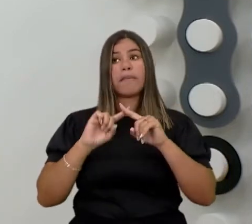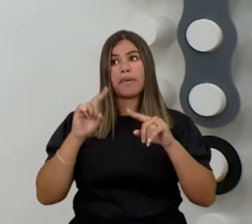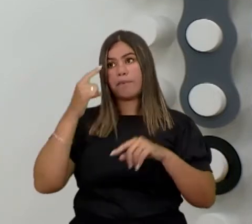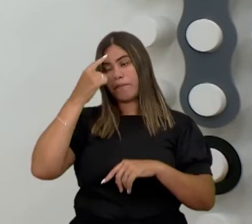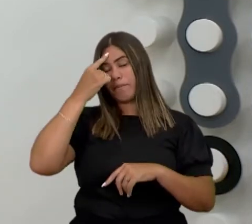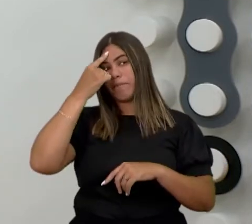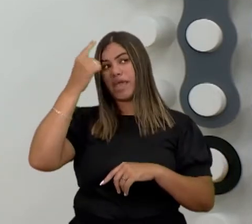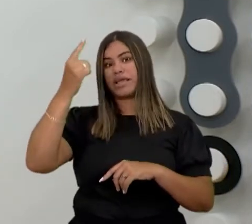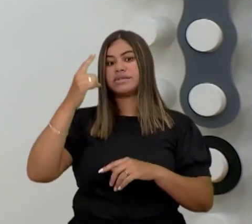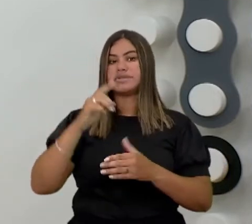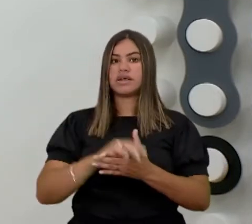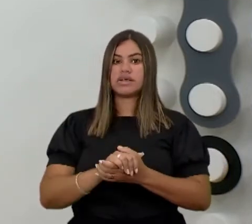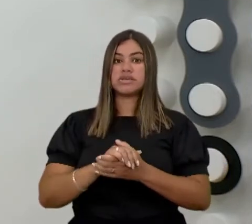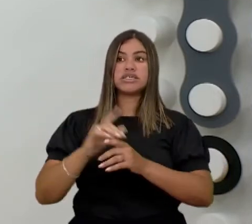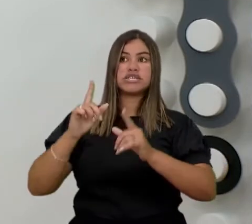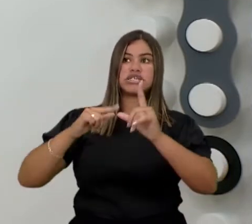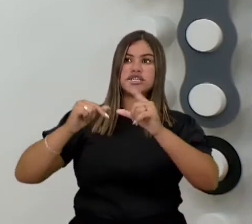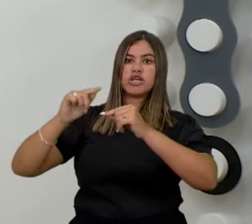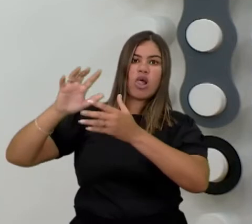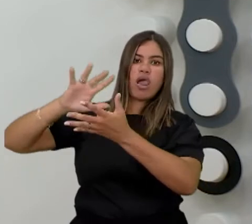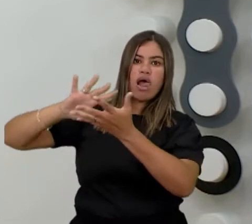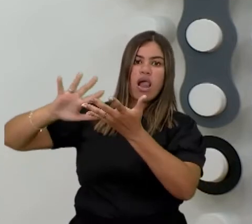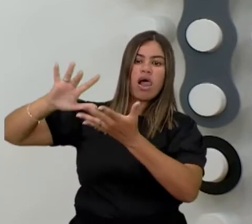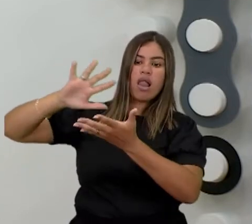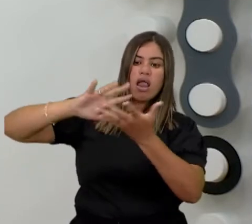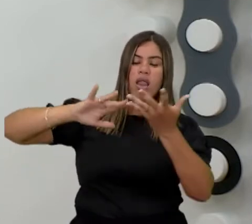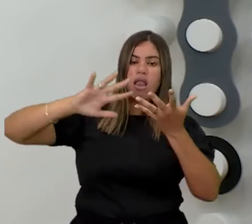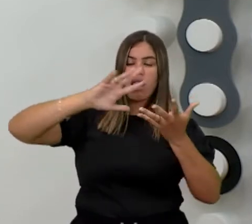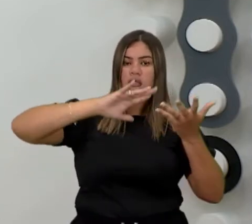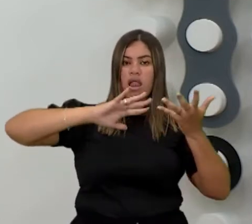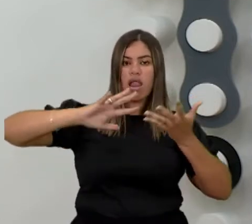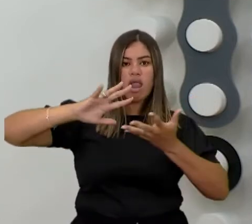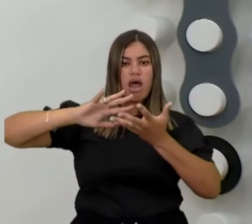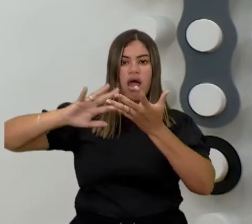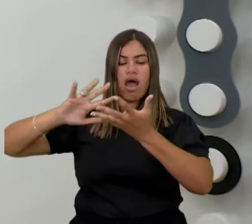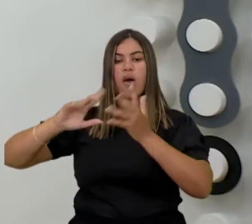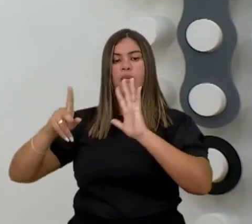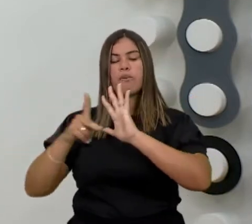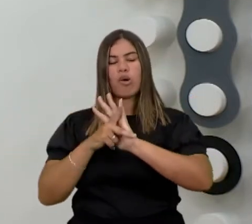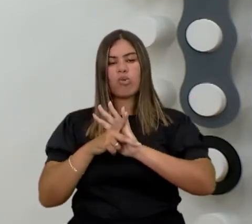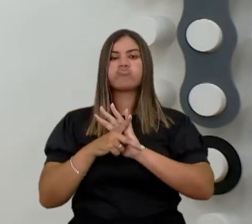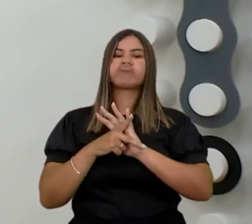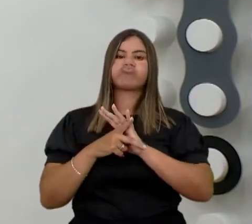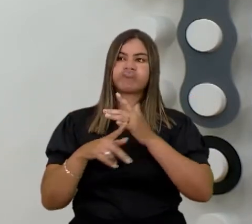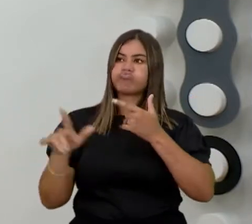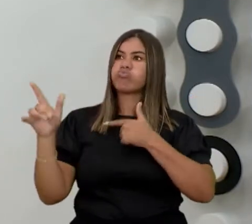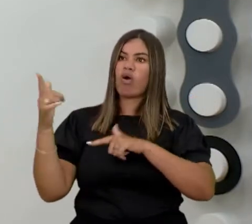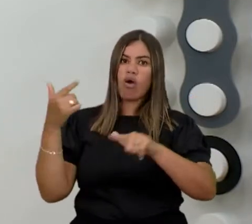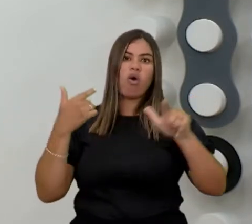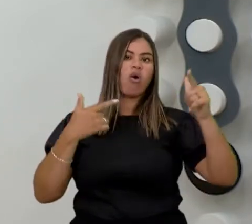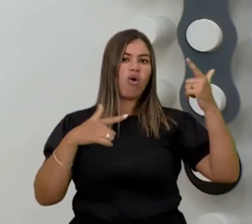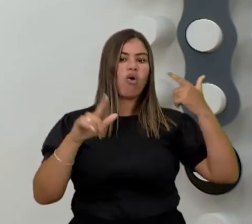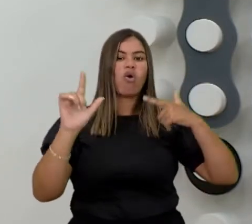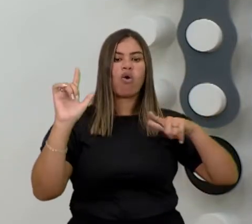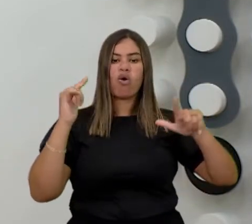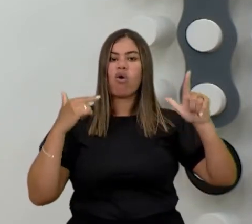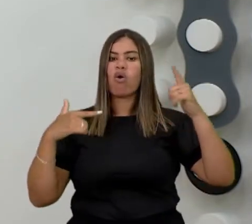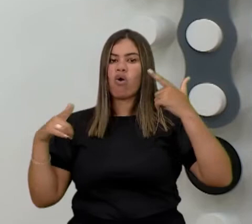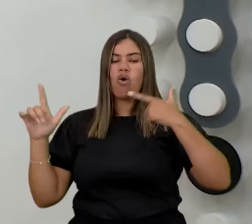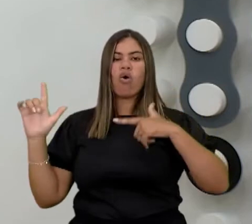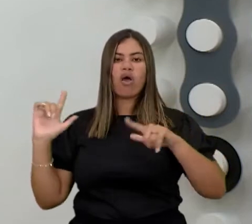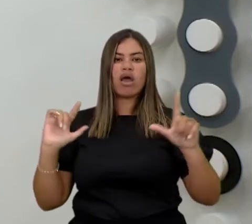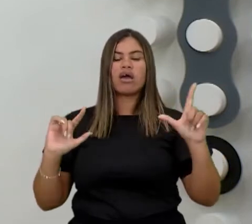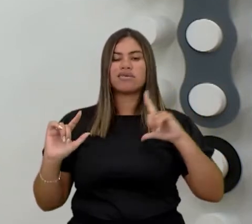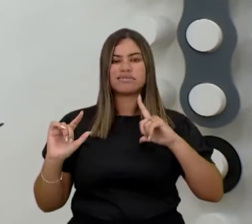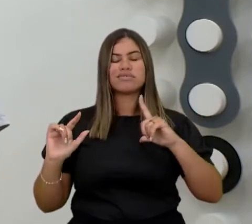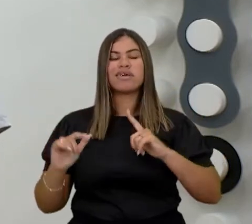de estrelas, né, e desses, né, todo esse processo aí de galáxias e outras formas aí que nós temos